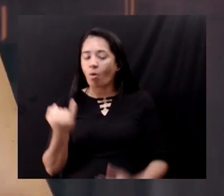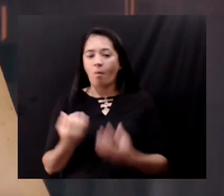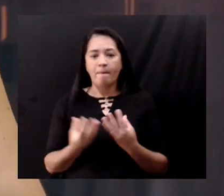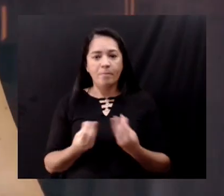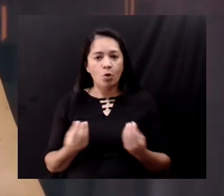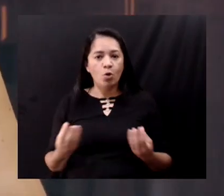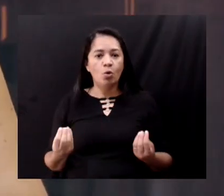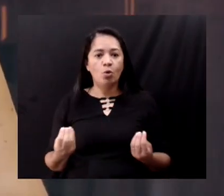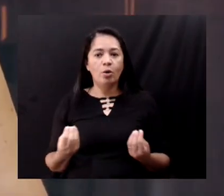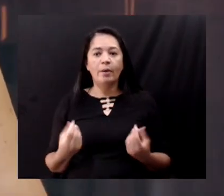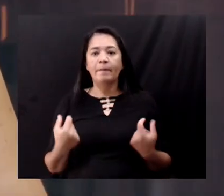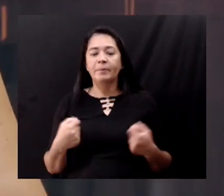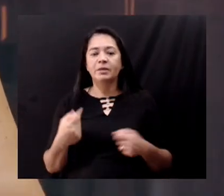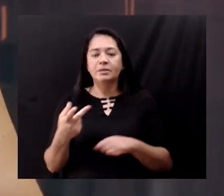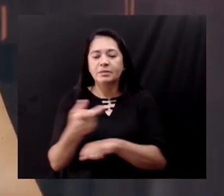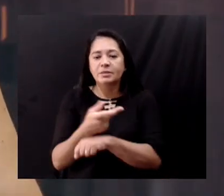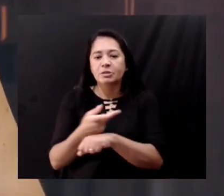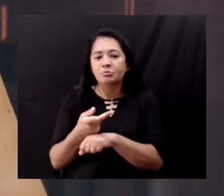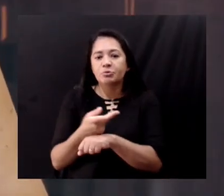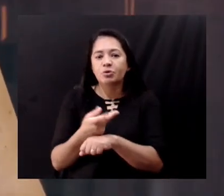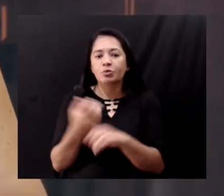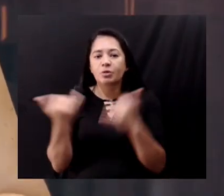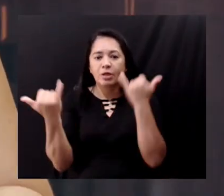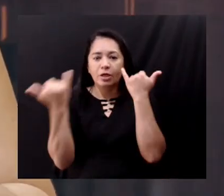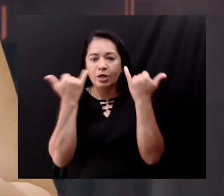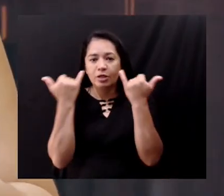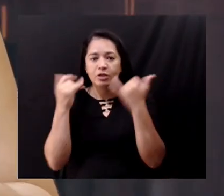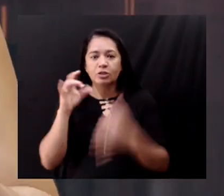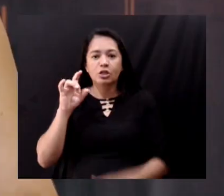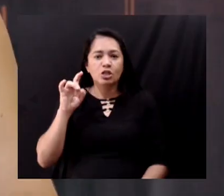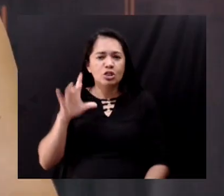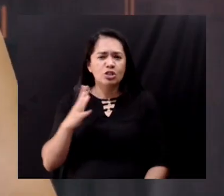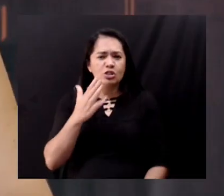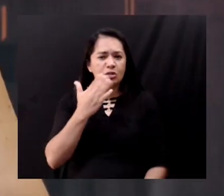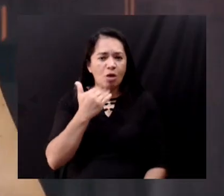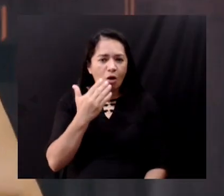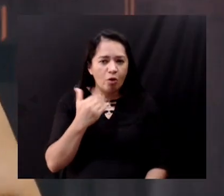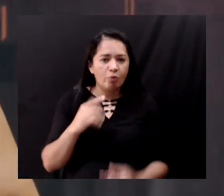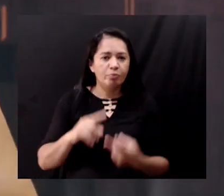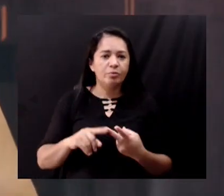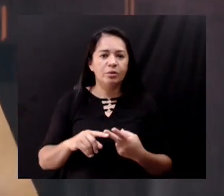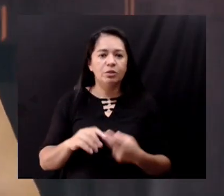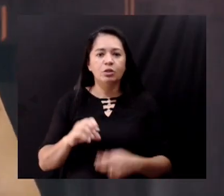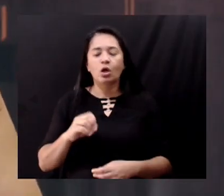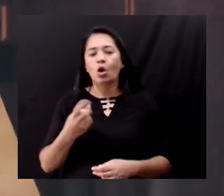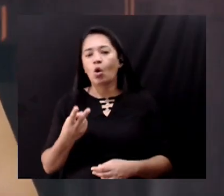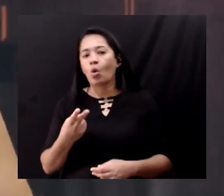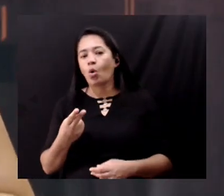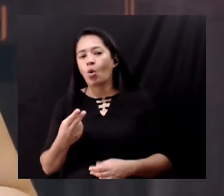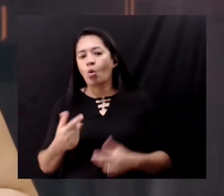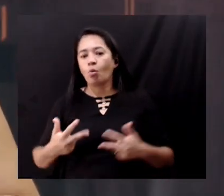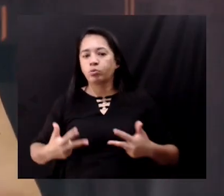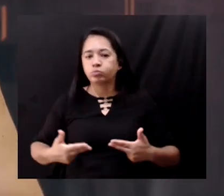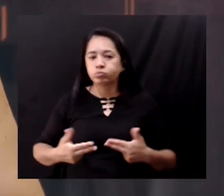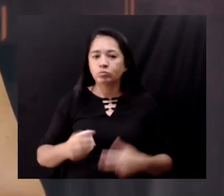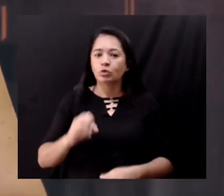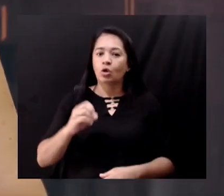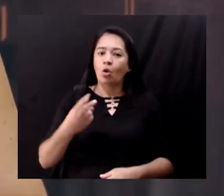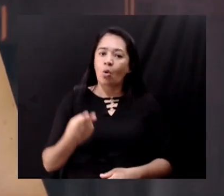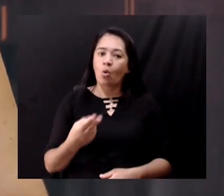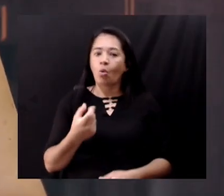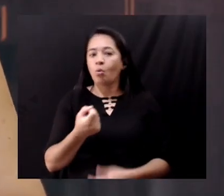buscar as informações de foi só alimentação? Teve algum procedimento cirúrgico, alguma medicação envolvida? Não que não